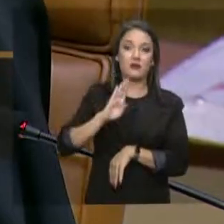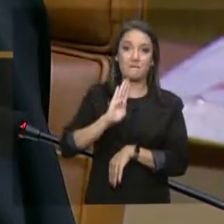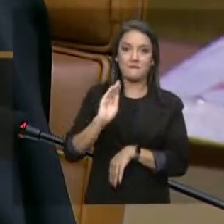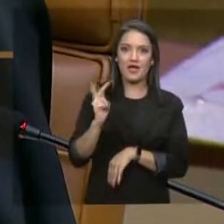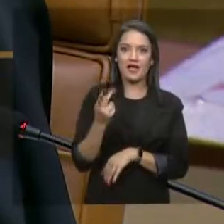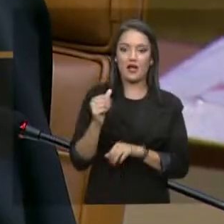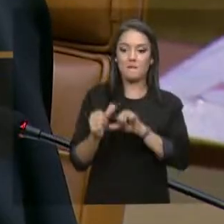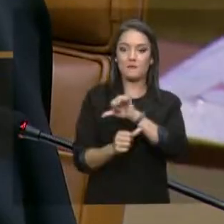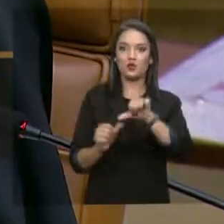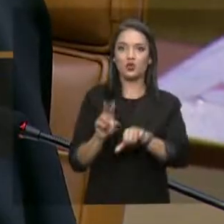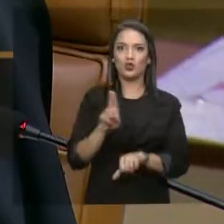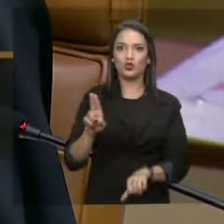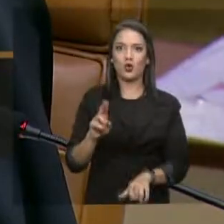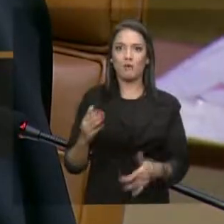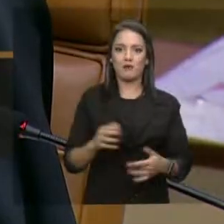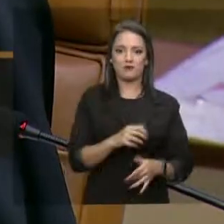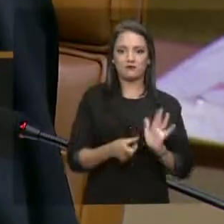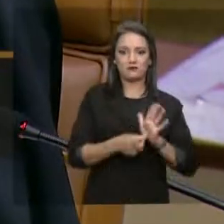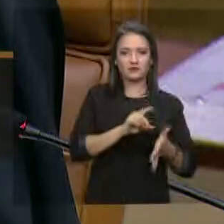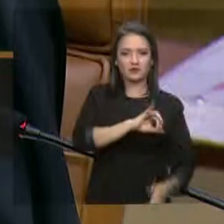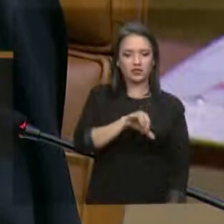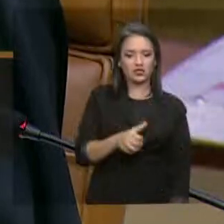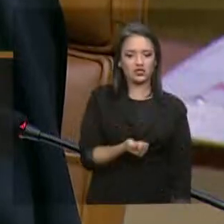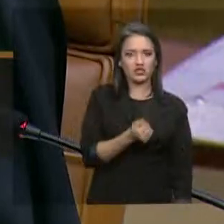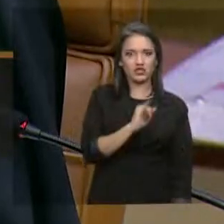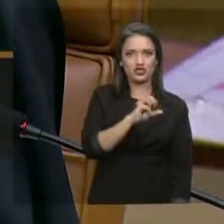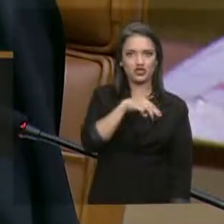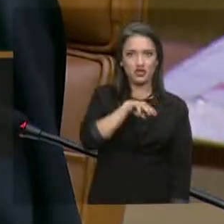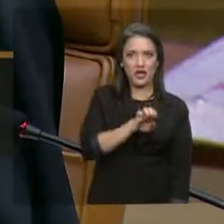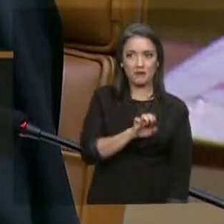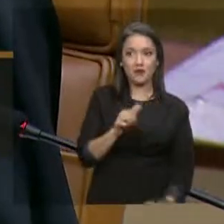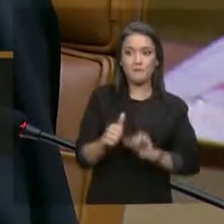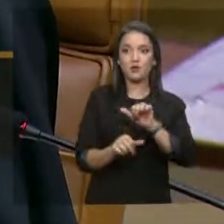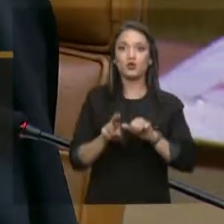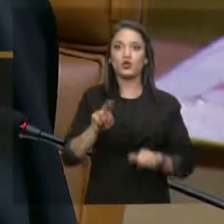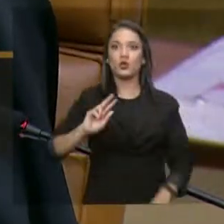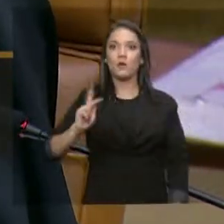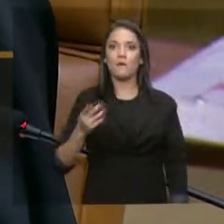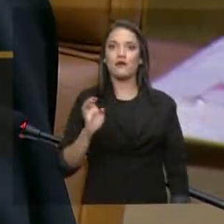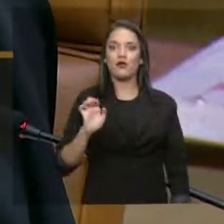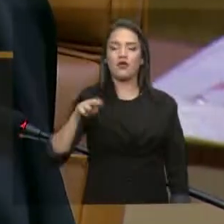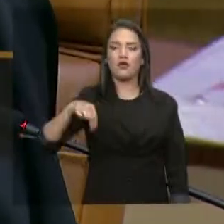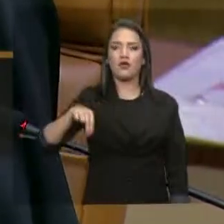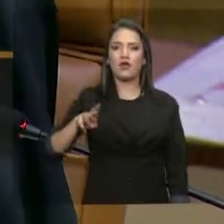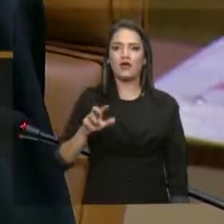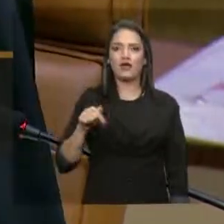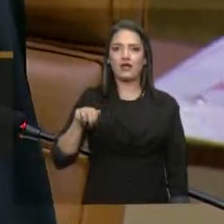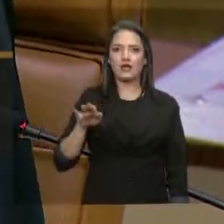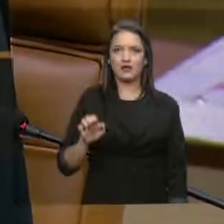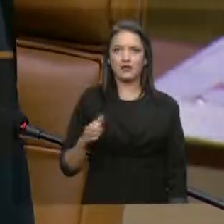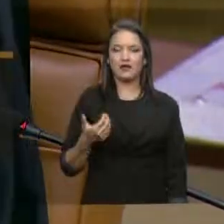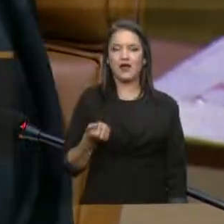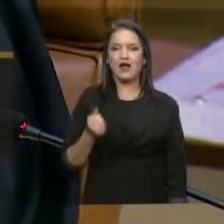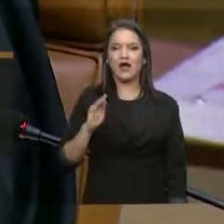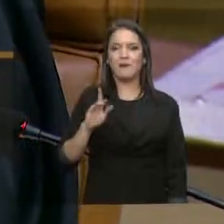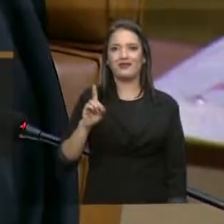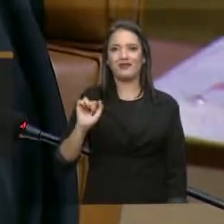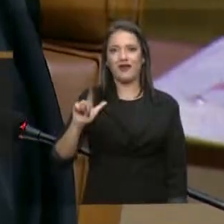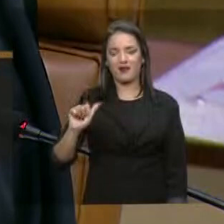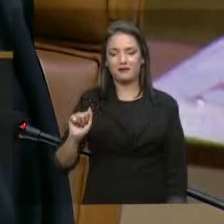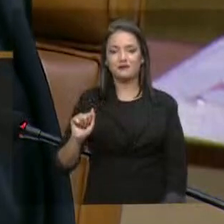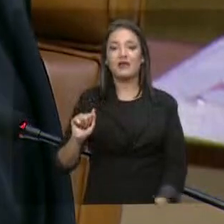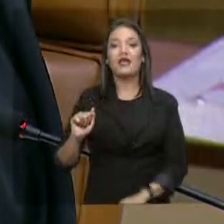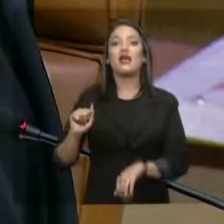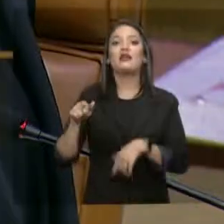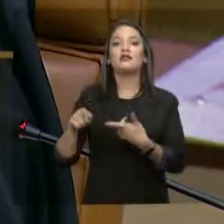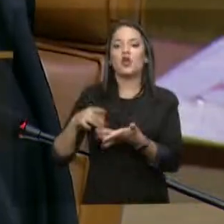nome, Henrique dos Santos Abdala, utilizando documentos de identidade falsos, que inclusive foram apreendidos no